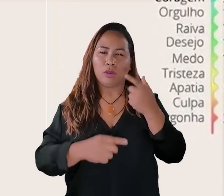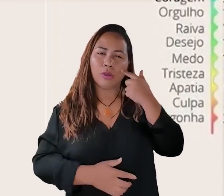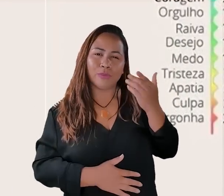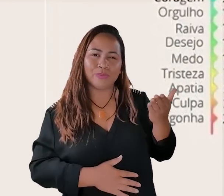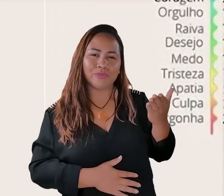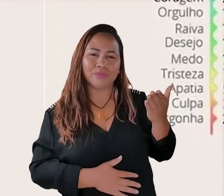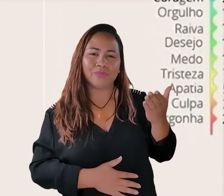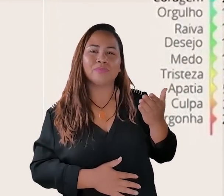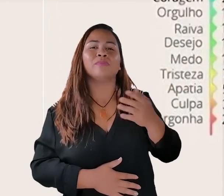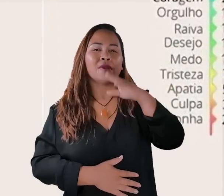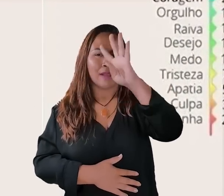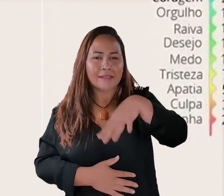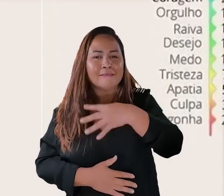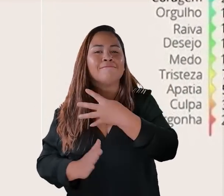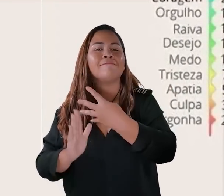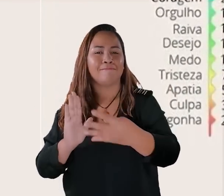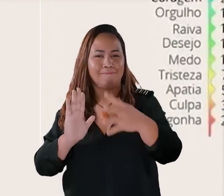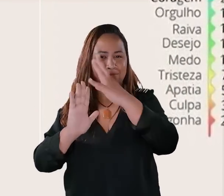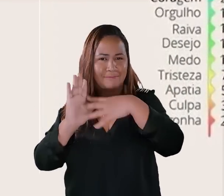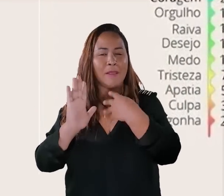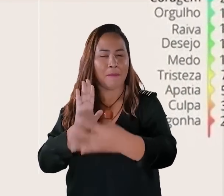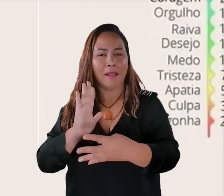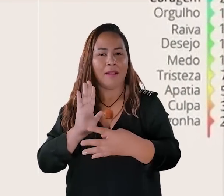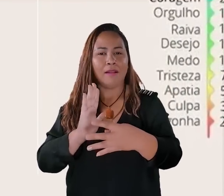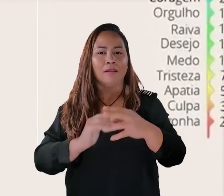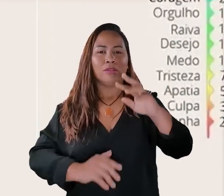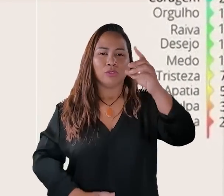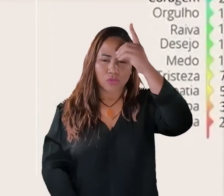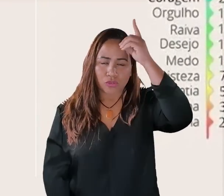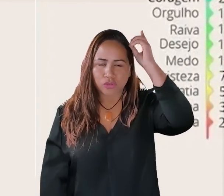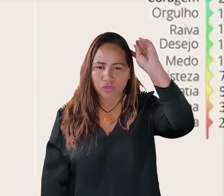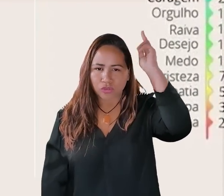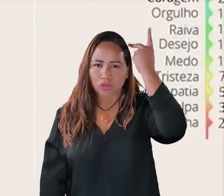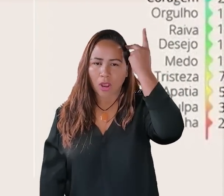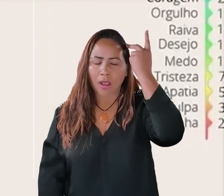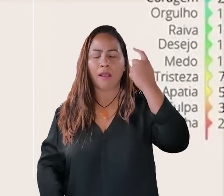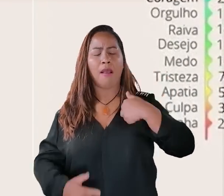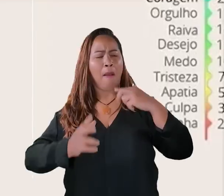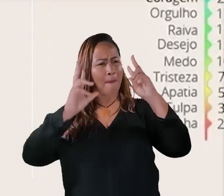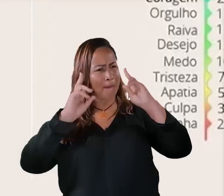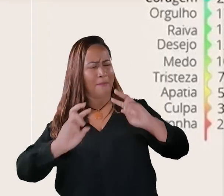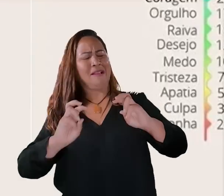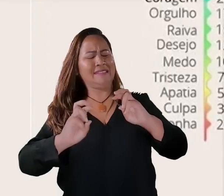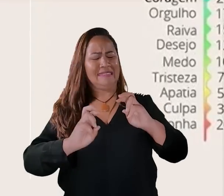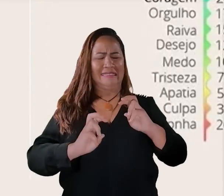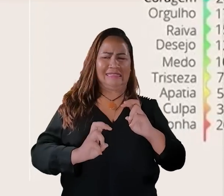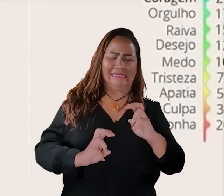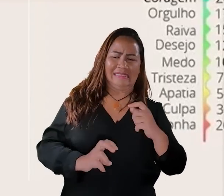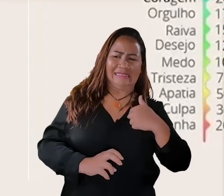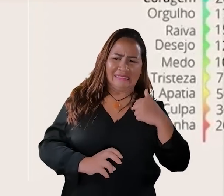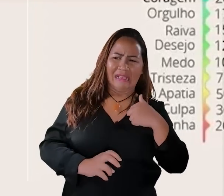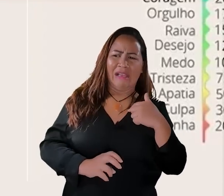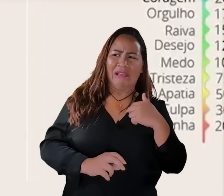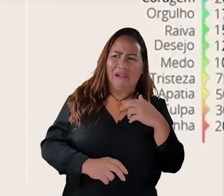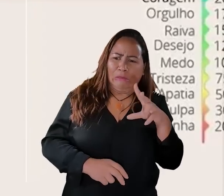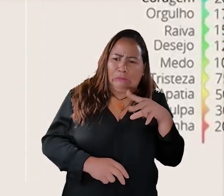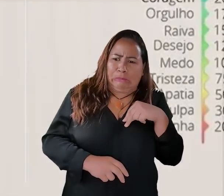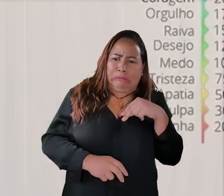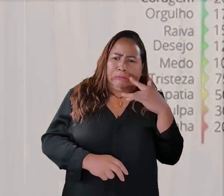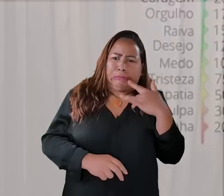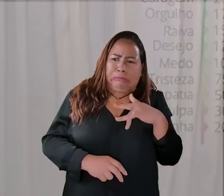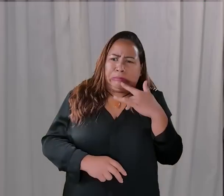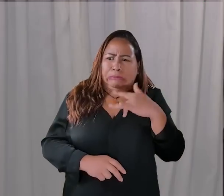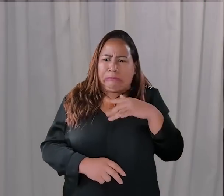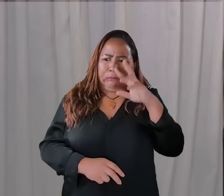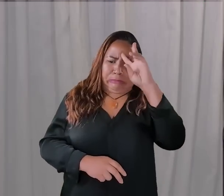né, que ela ensina de frequência vibracional, que eu era vítima e que eu me sentia, que eu tinha muito medo também,